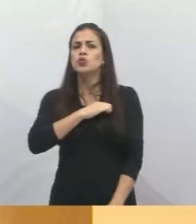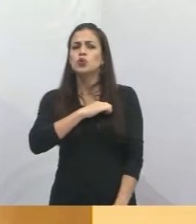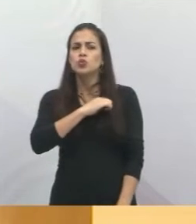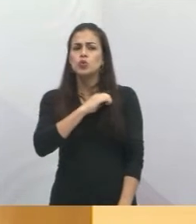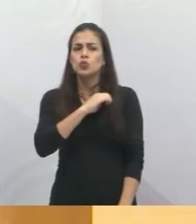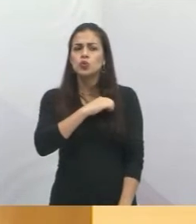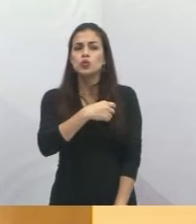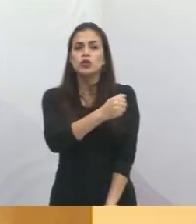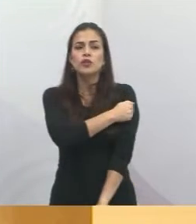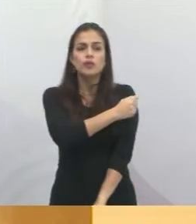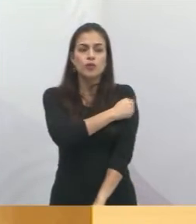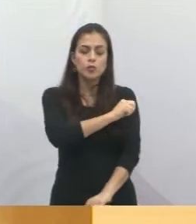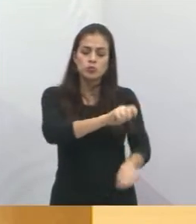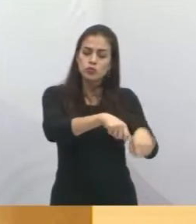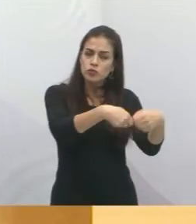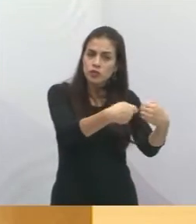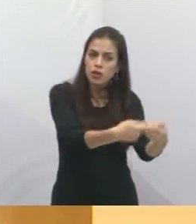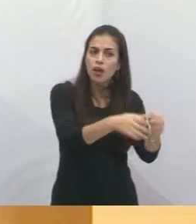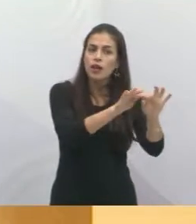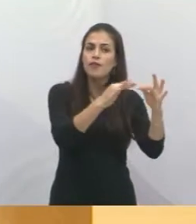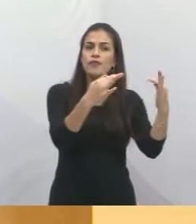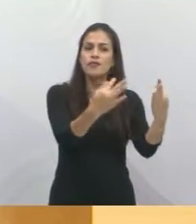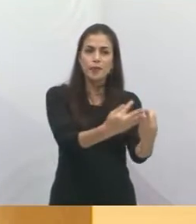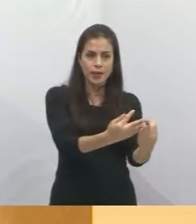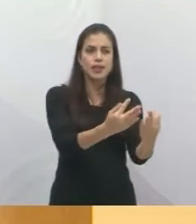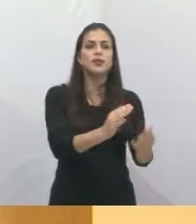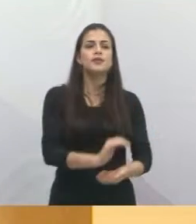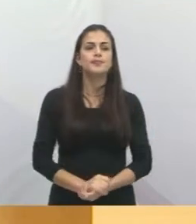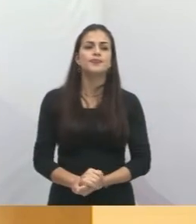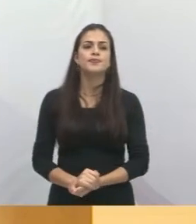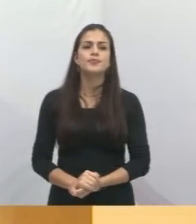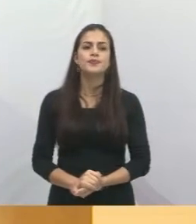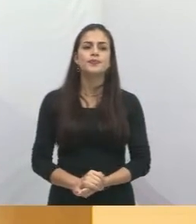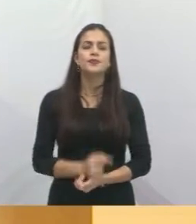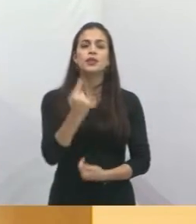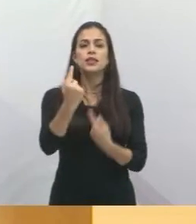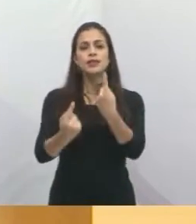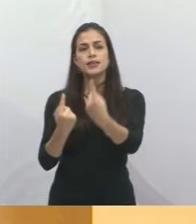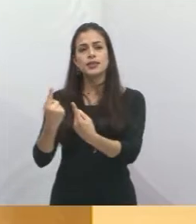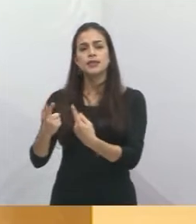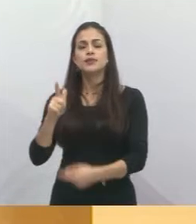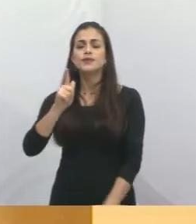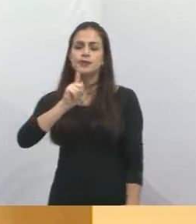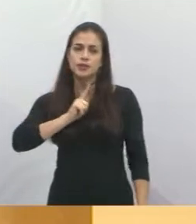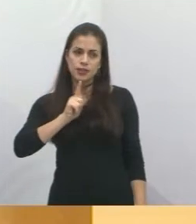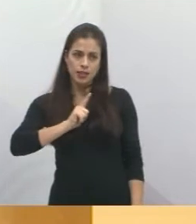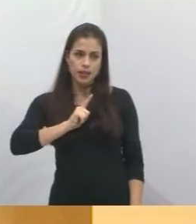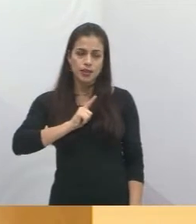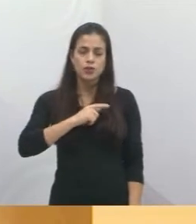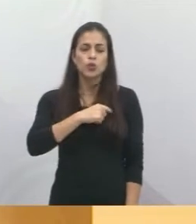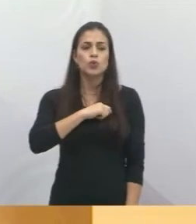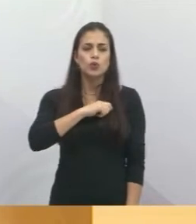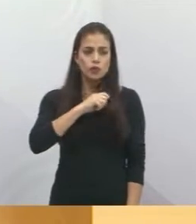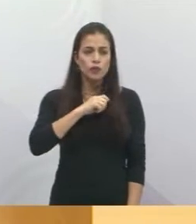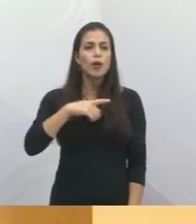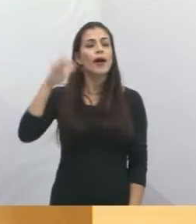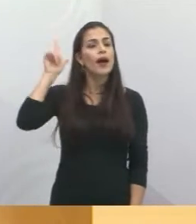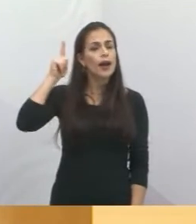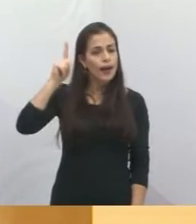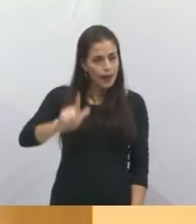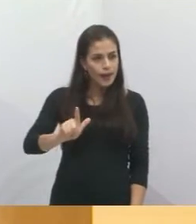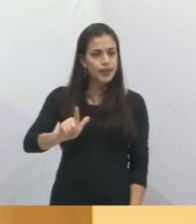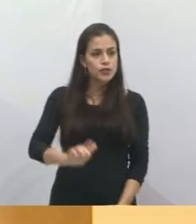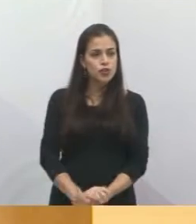mão das crianças, né? De todas as famílias, e cada um terá, sim, o seu uniforme garantido,